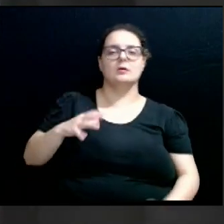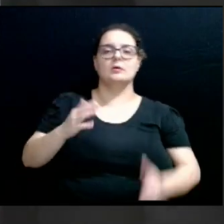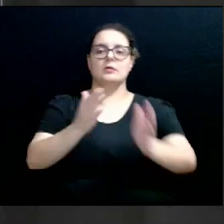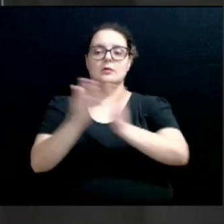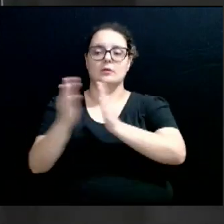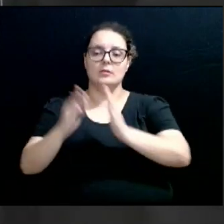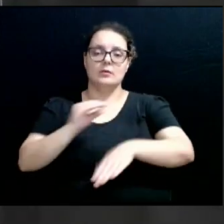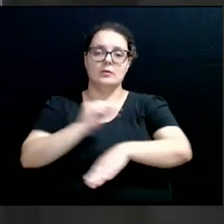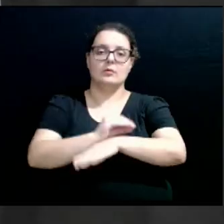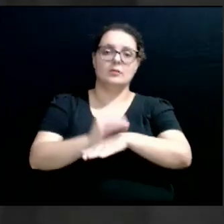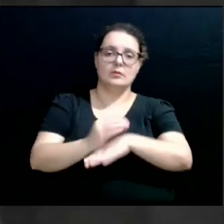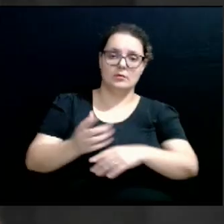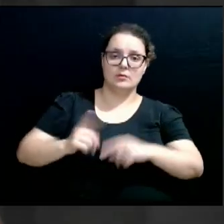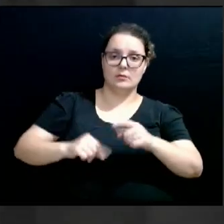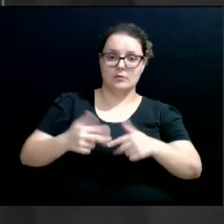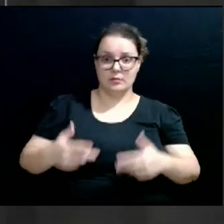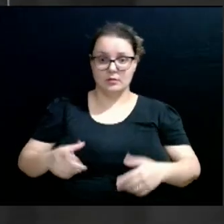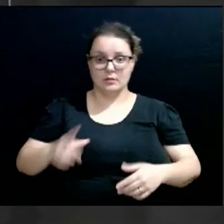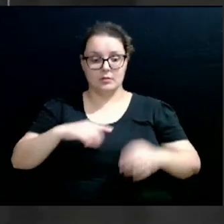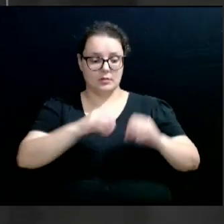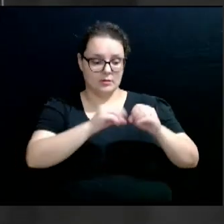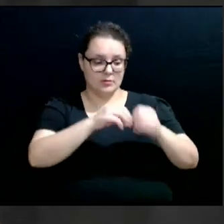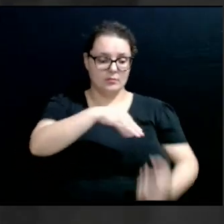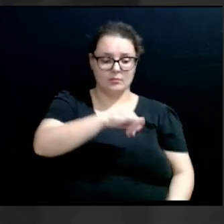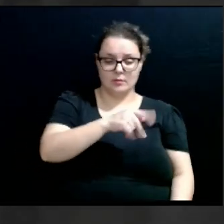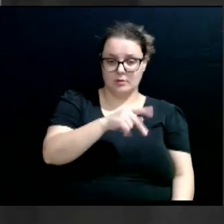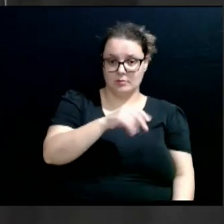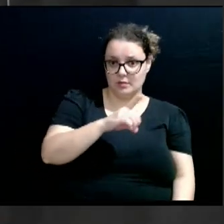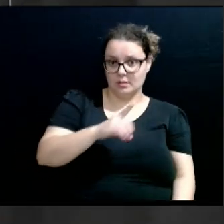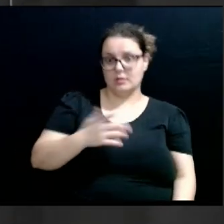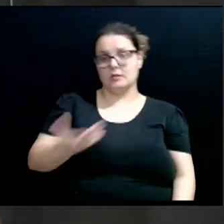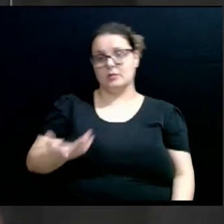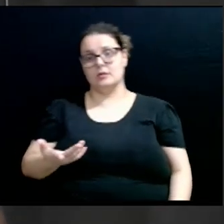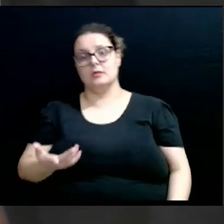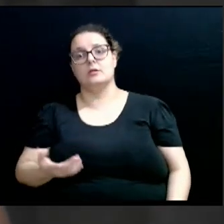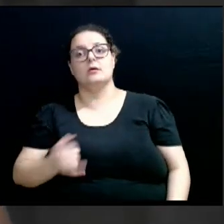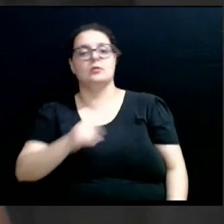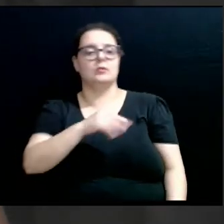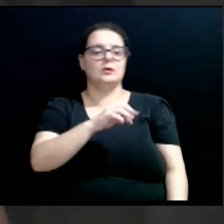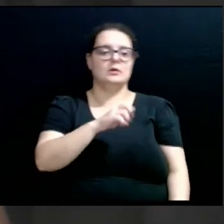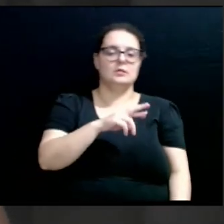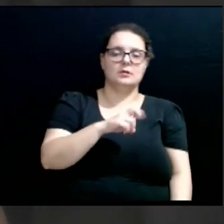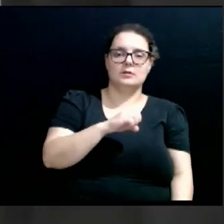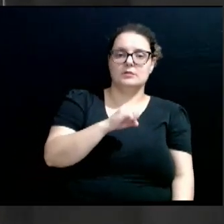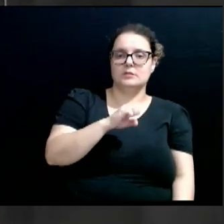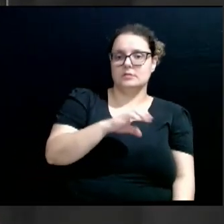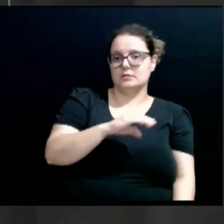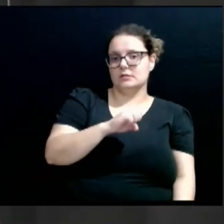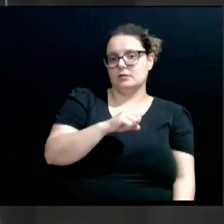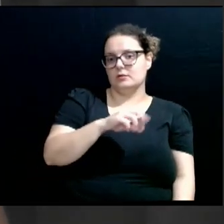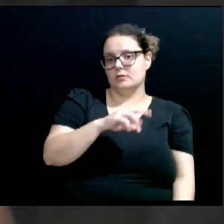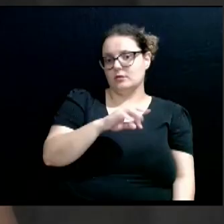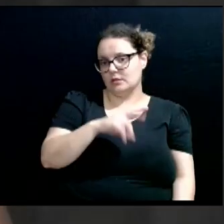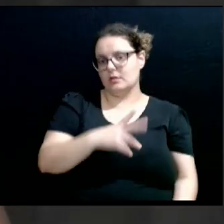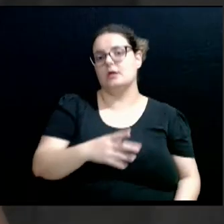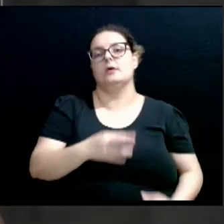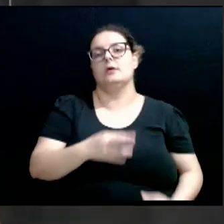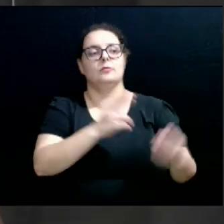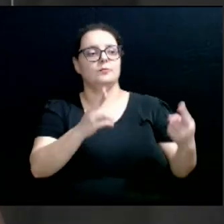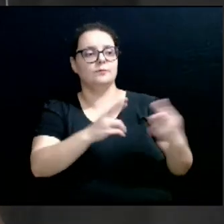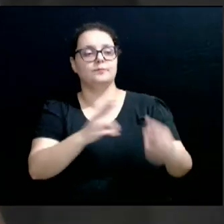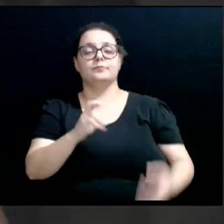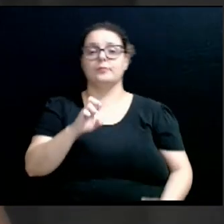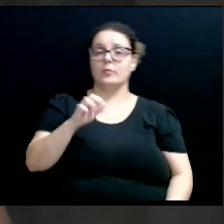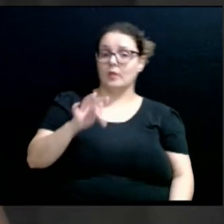temos o Observatório MIPID, que pensa as relações intersetoriais, as relações com os entes da federação, com os coletivos,